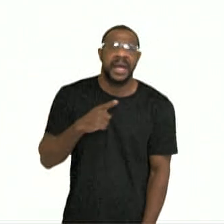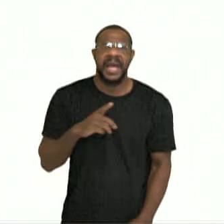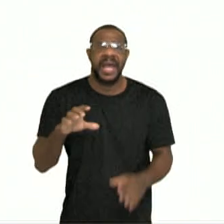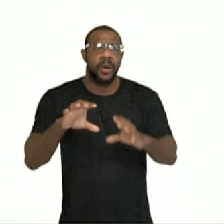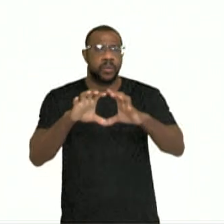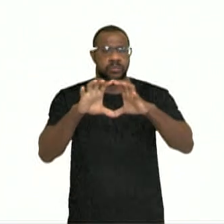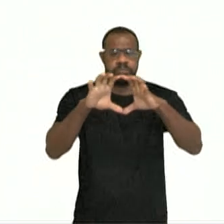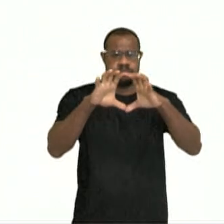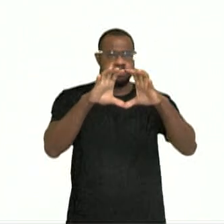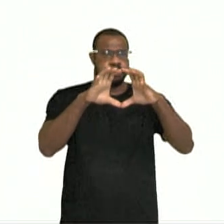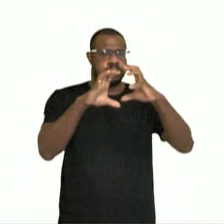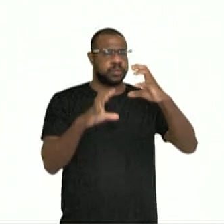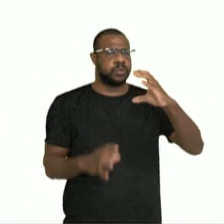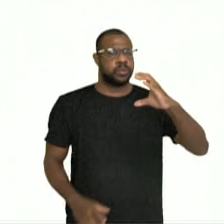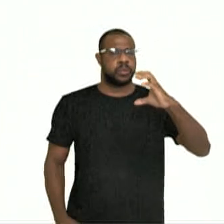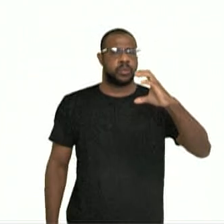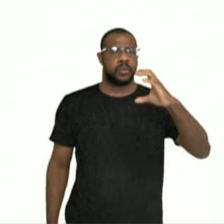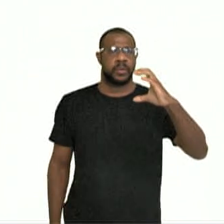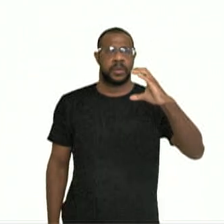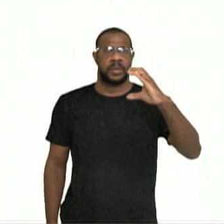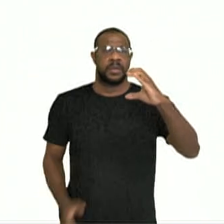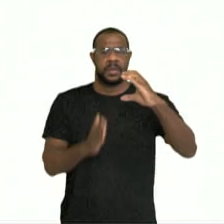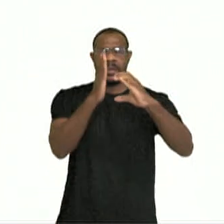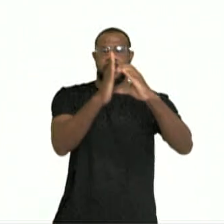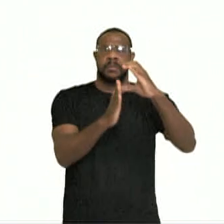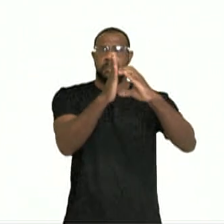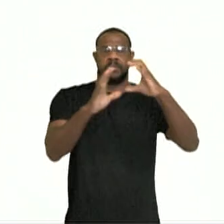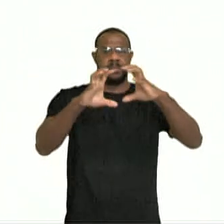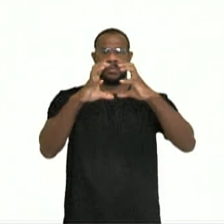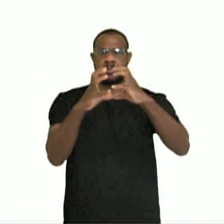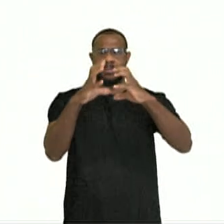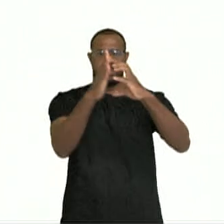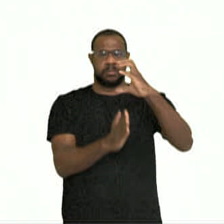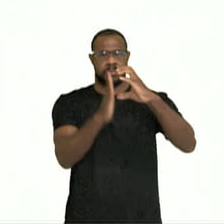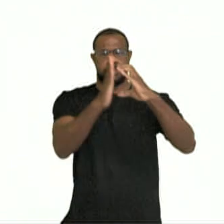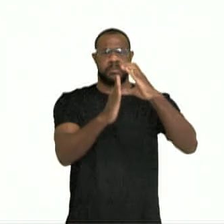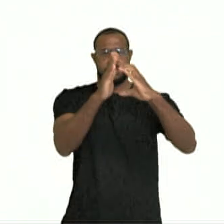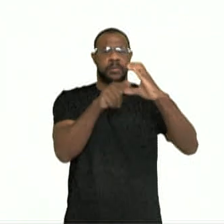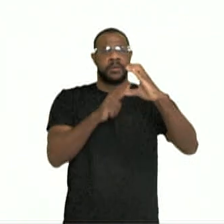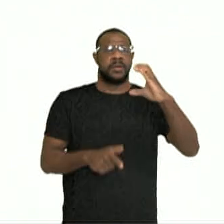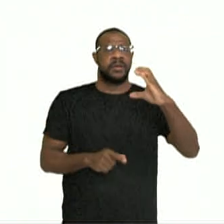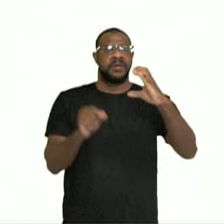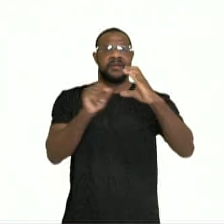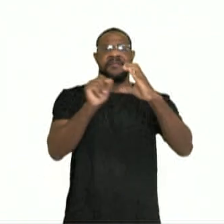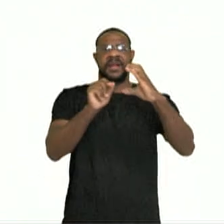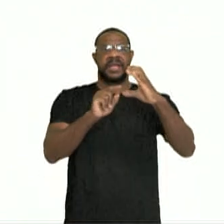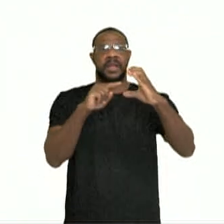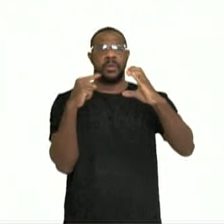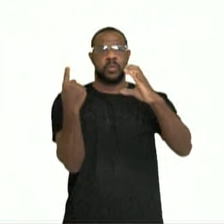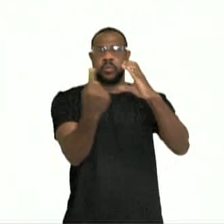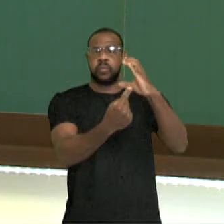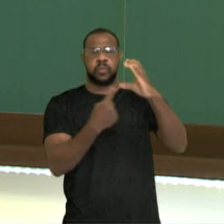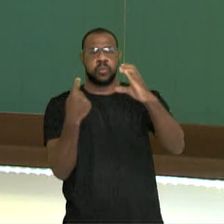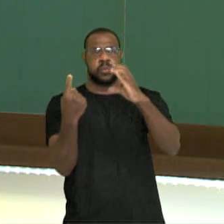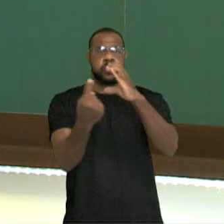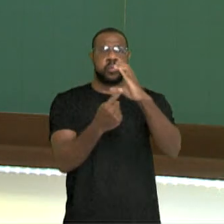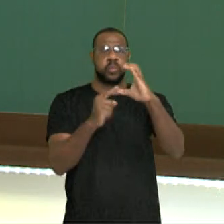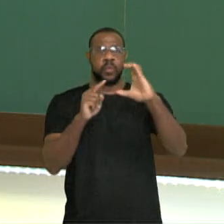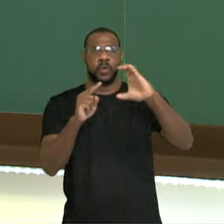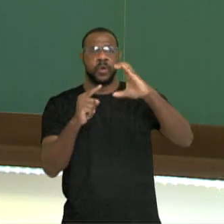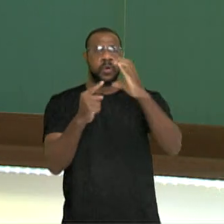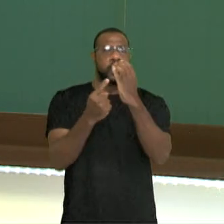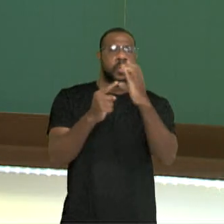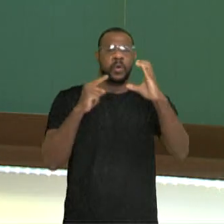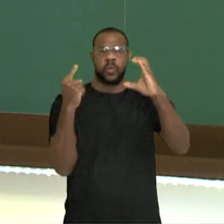semicírculo, né? Um semicírculo que seria exatamente a metade de um círculo, fazendo a rotação dele em relação a este